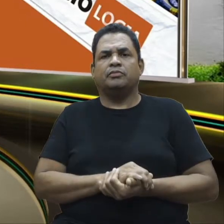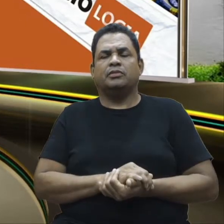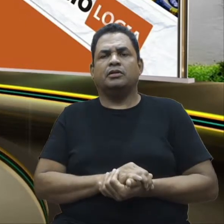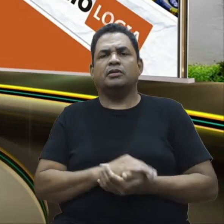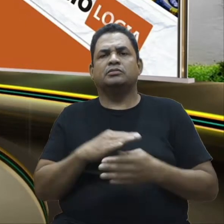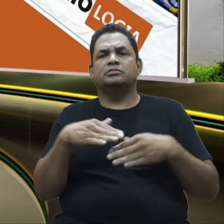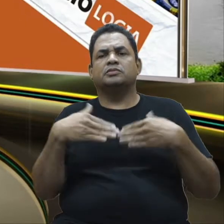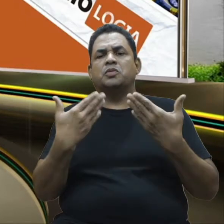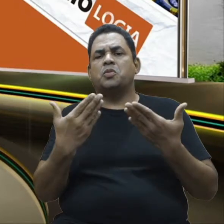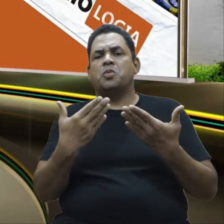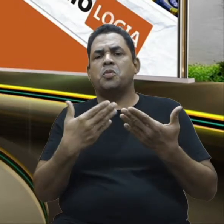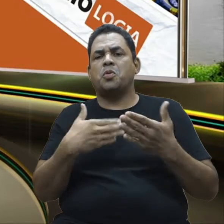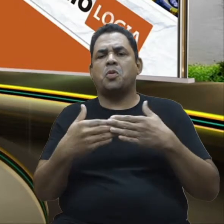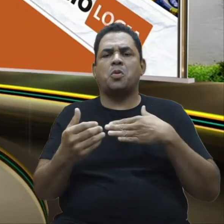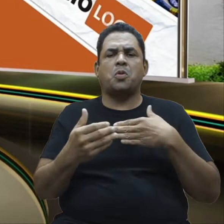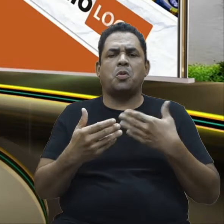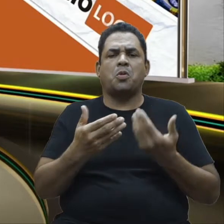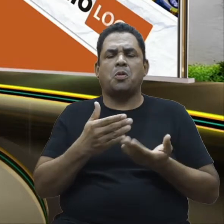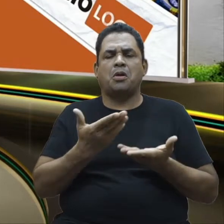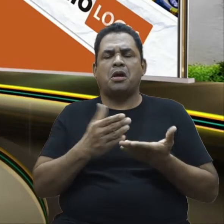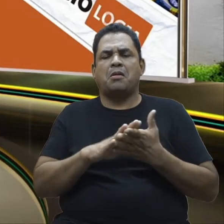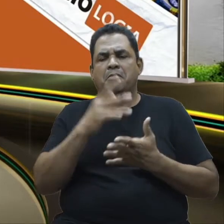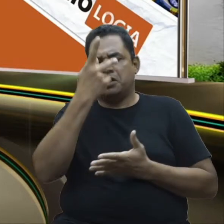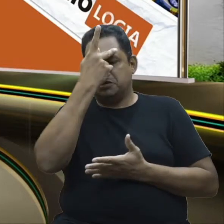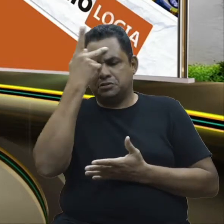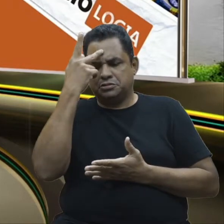qualquer cidadão e cidadã brasileira